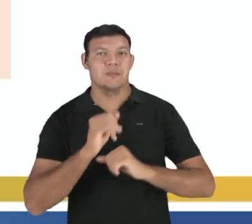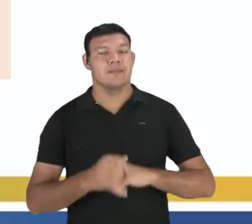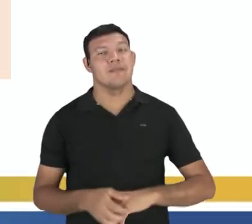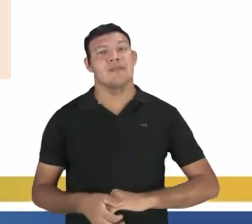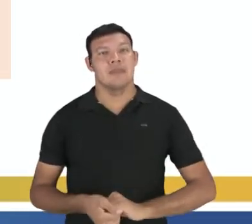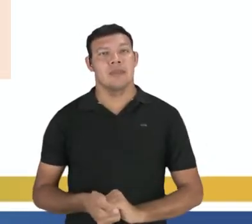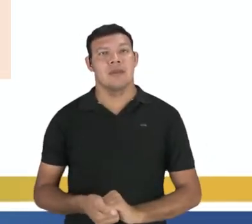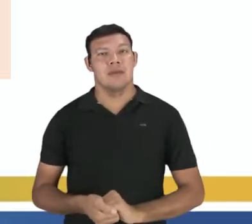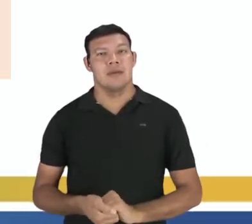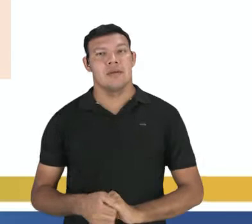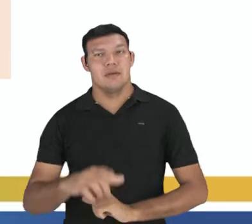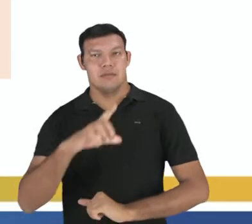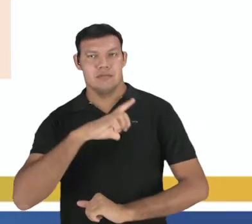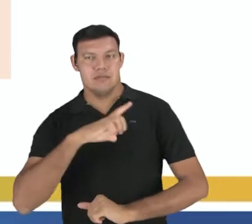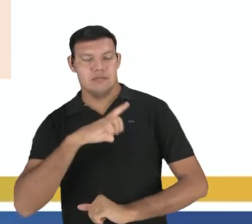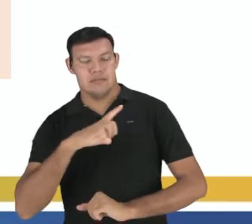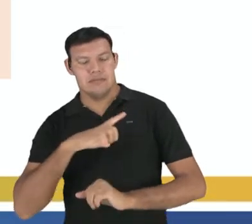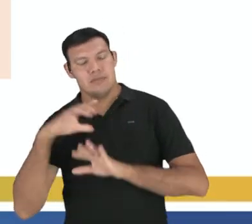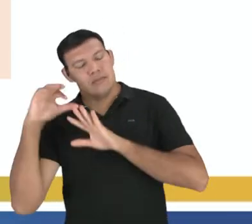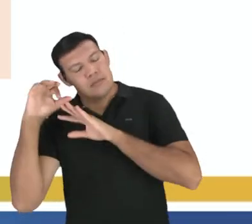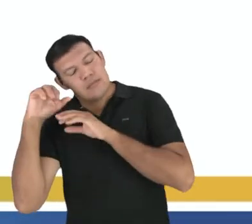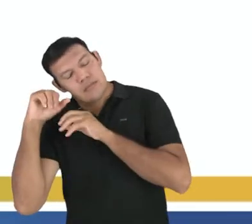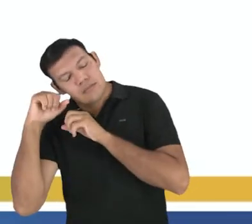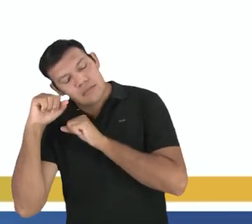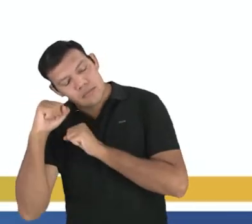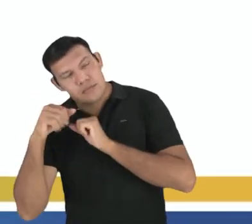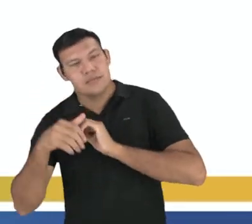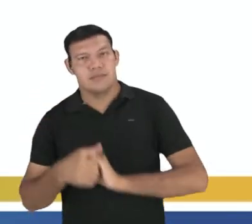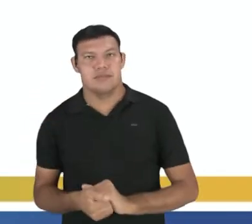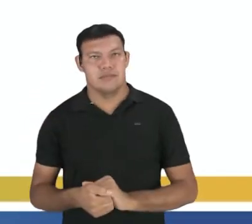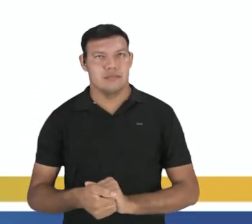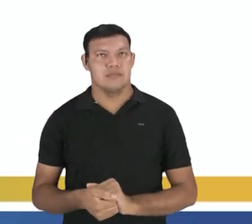gente pegou o trecho da crônica, eu tenho um sono muito leve.